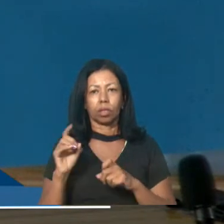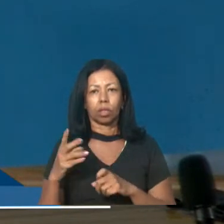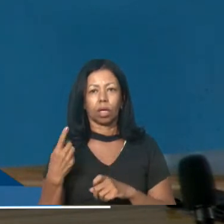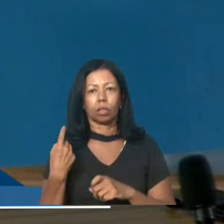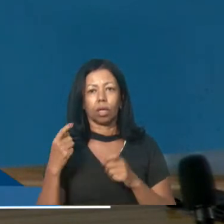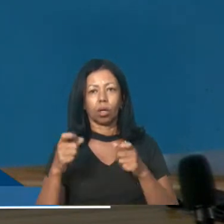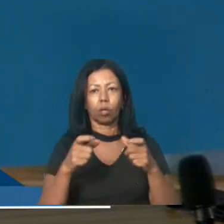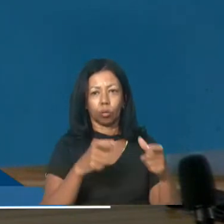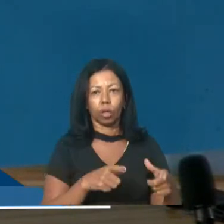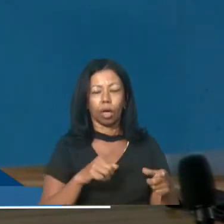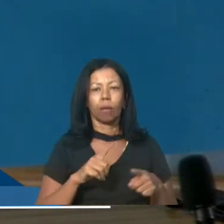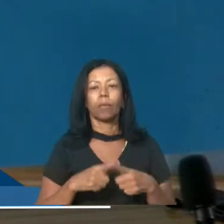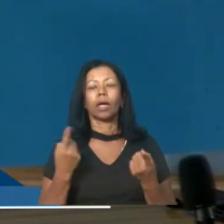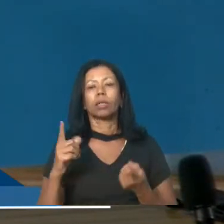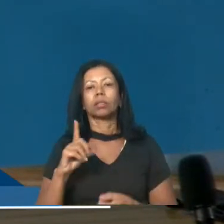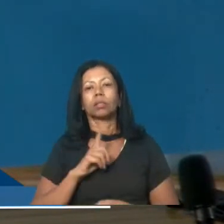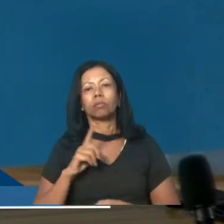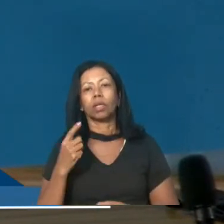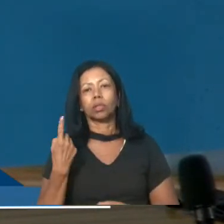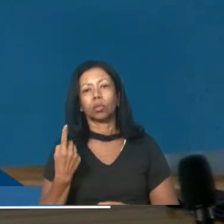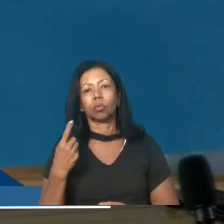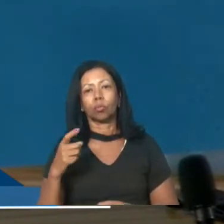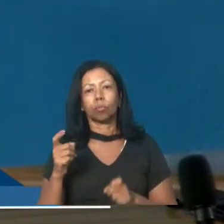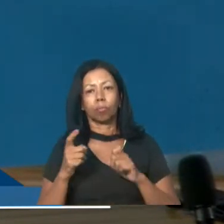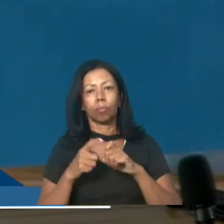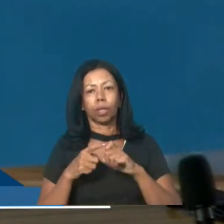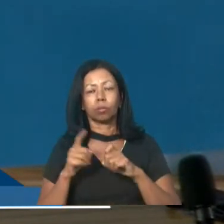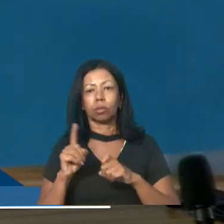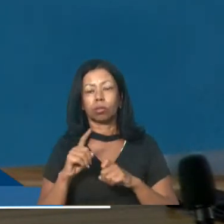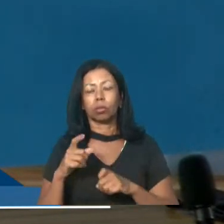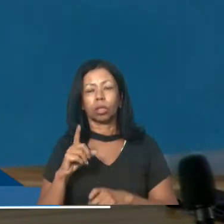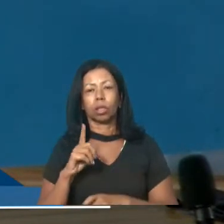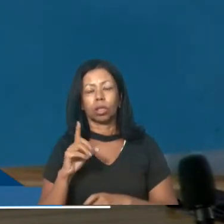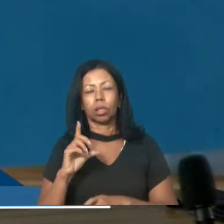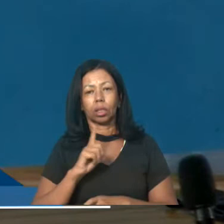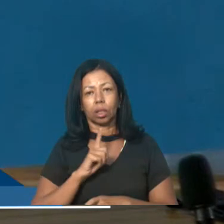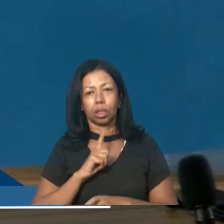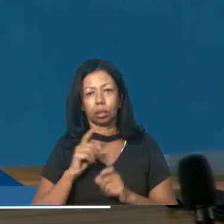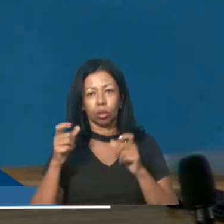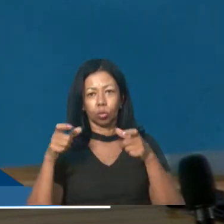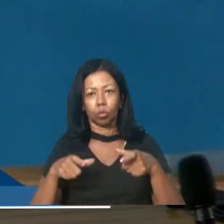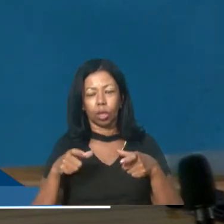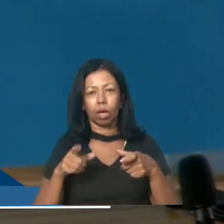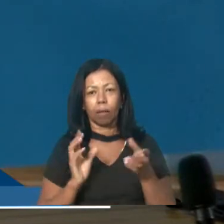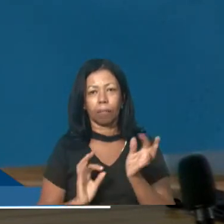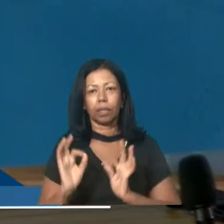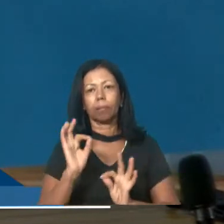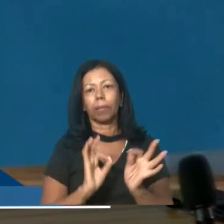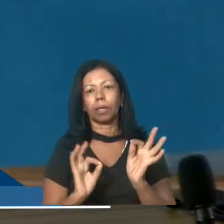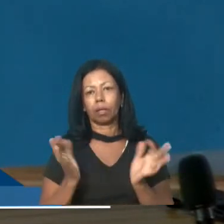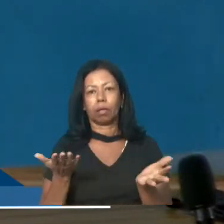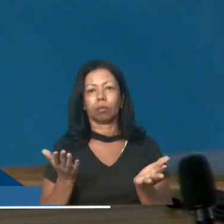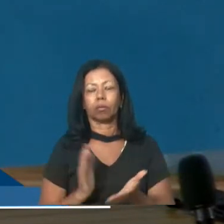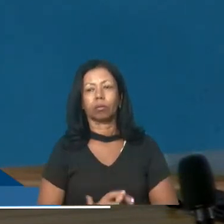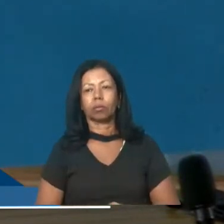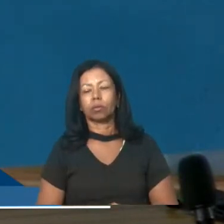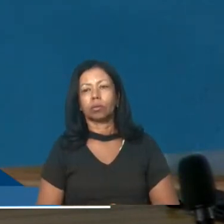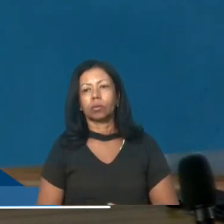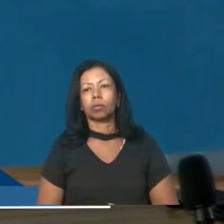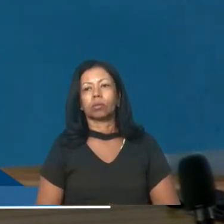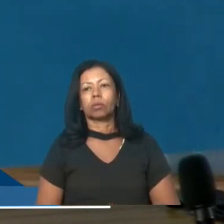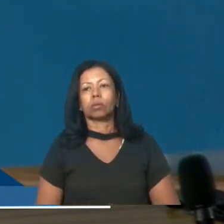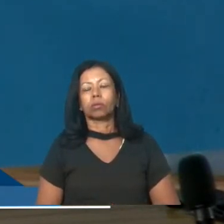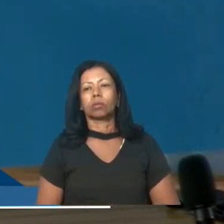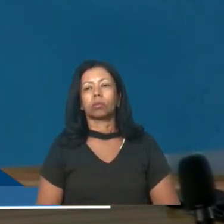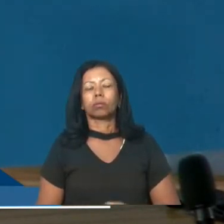Mas se ainda tivéssemos um médico, não teríamos uma unidade apta. Se ainda tivéssemos a unidade apta, não